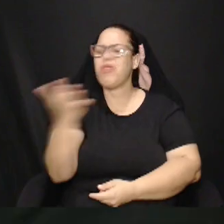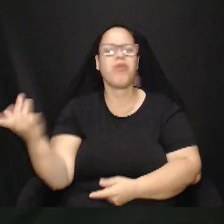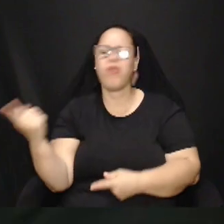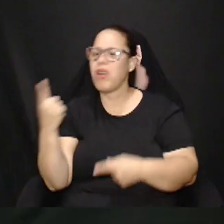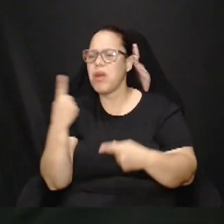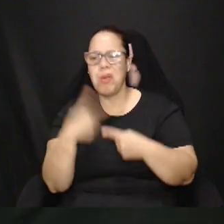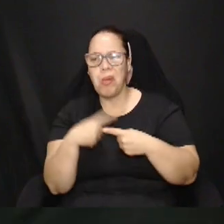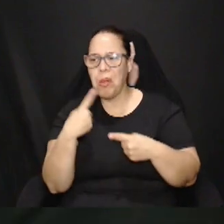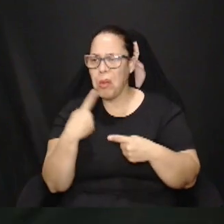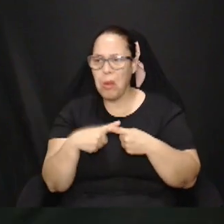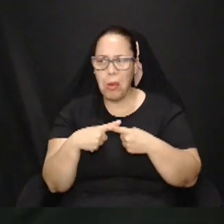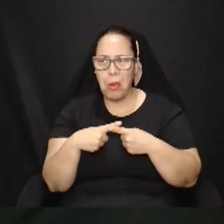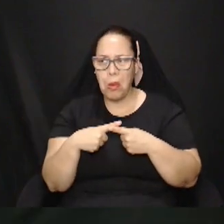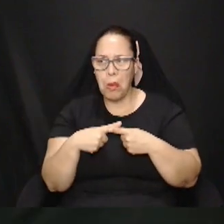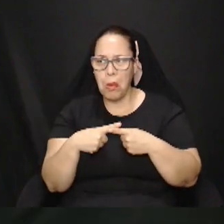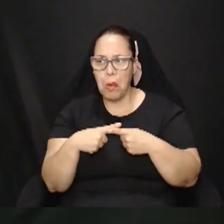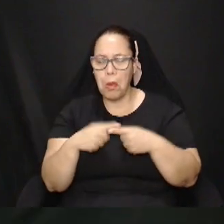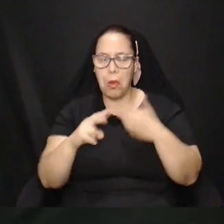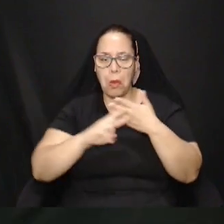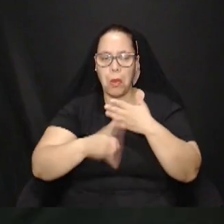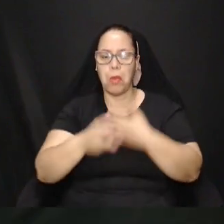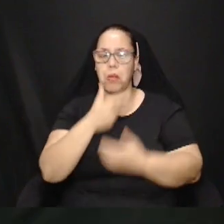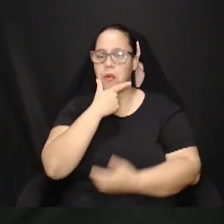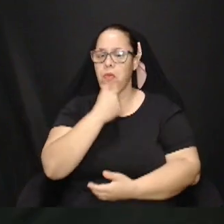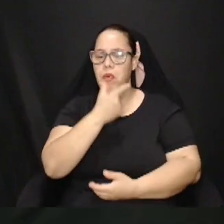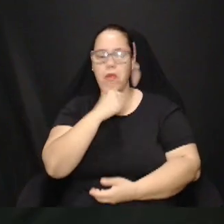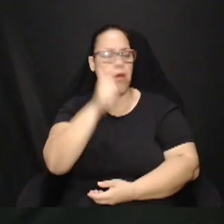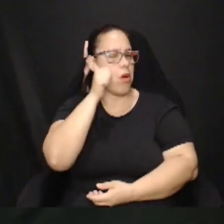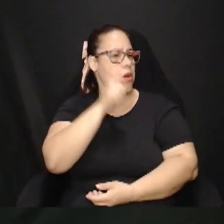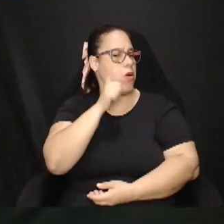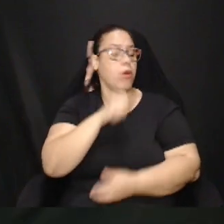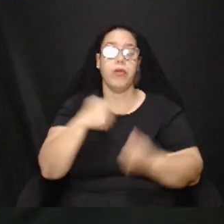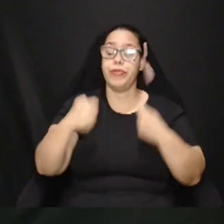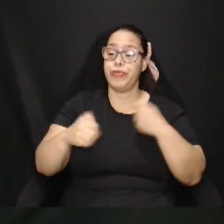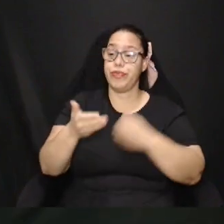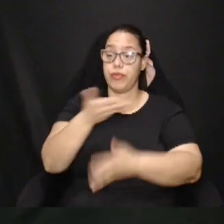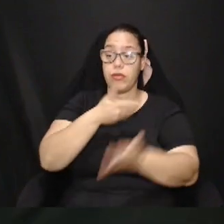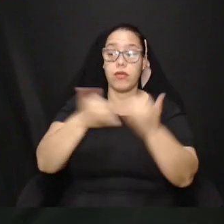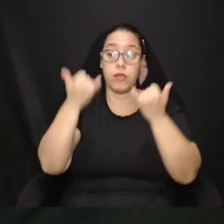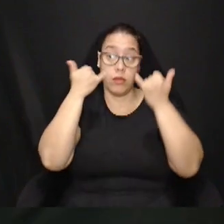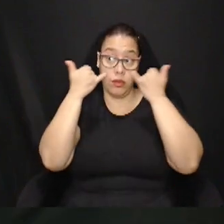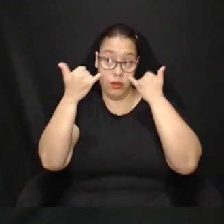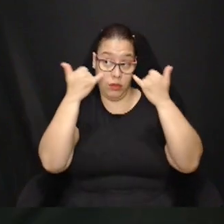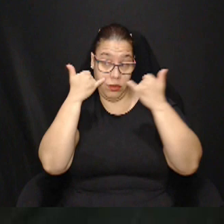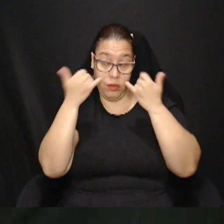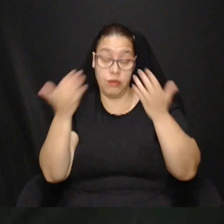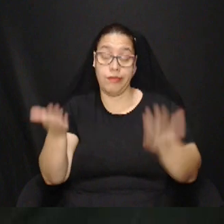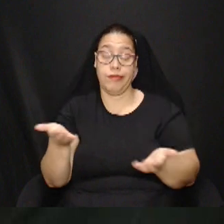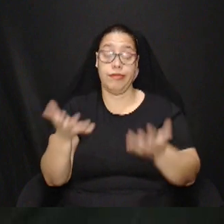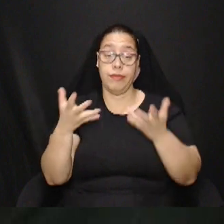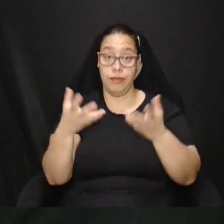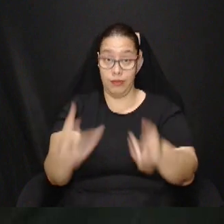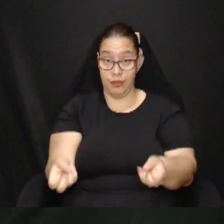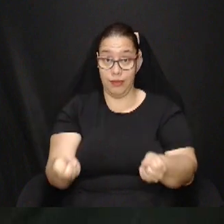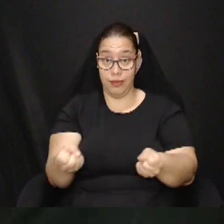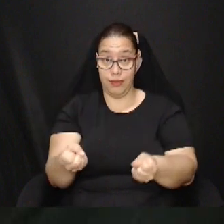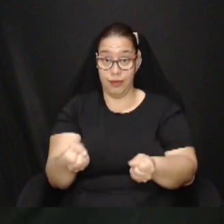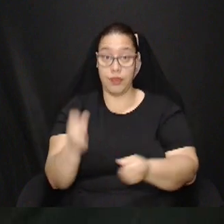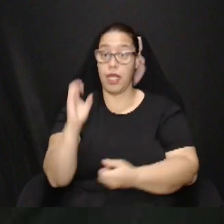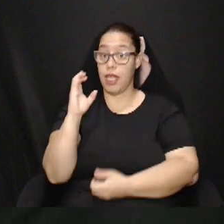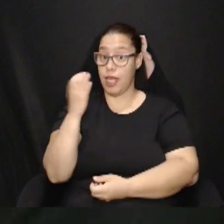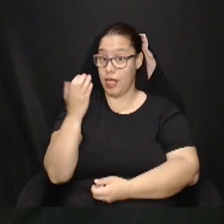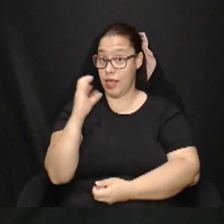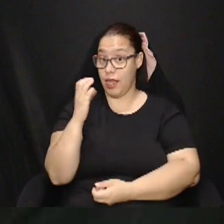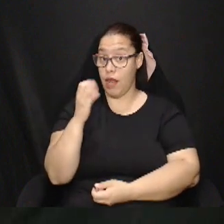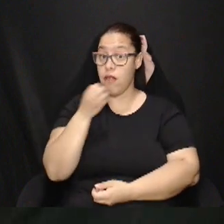impacta casais, homens, mulheres, e que precisa ser tratado com informação, acolhimento e ciência. Bom, é um